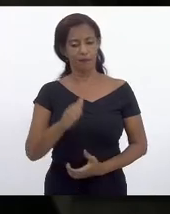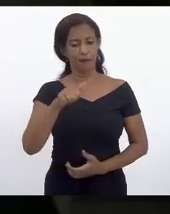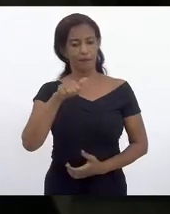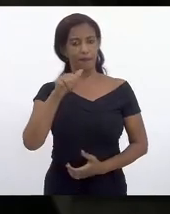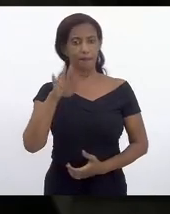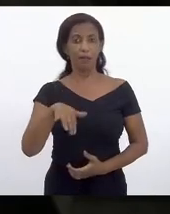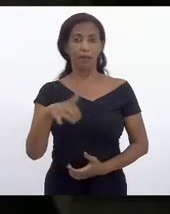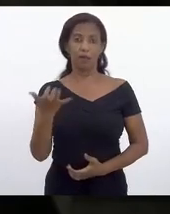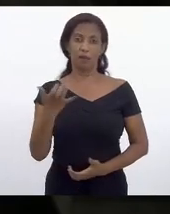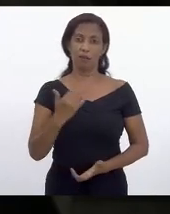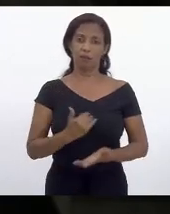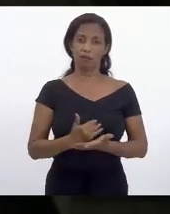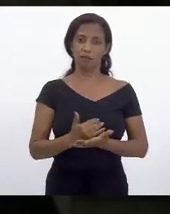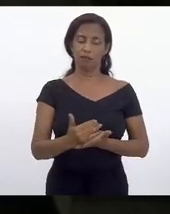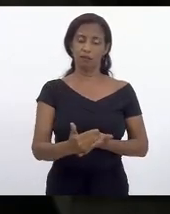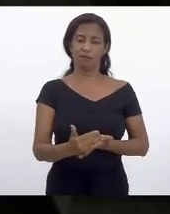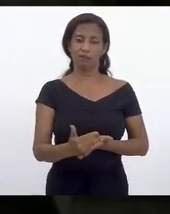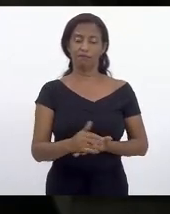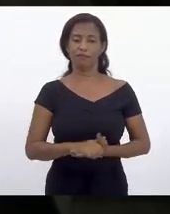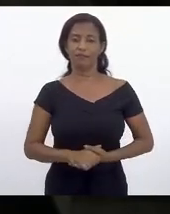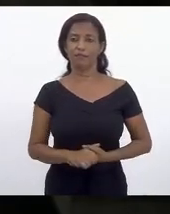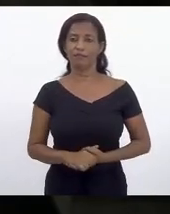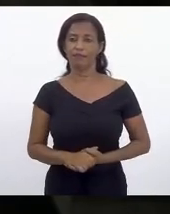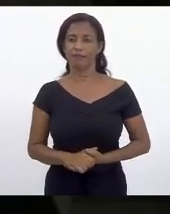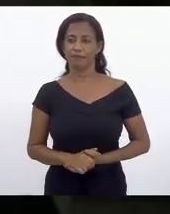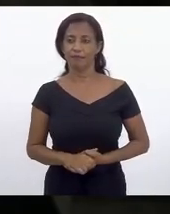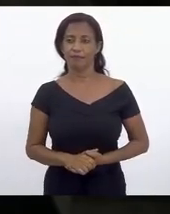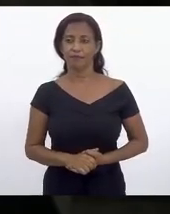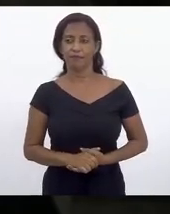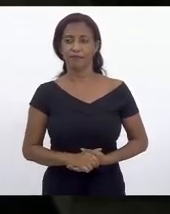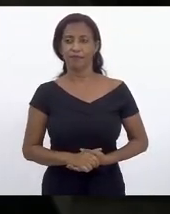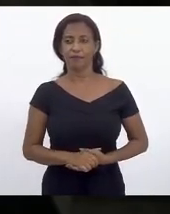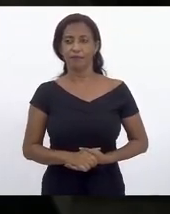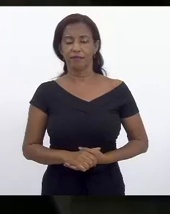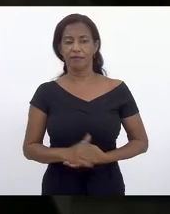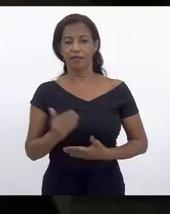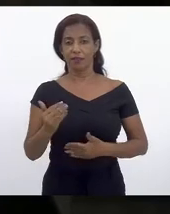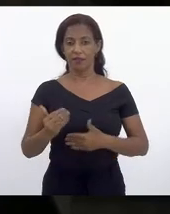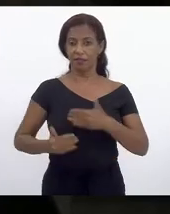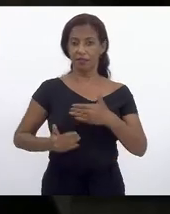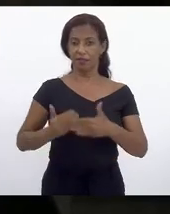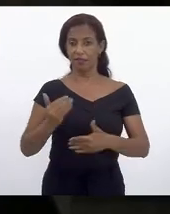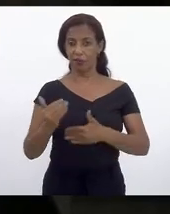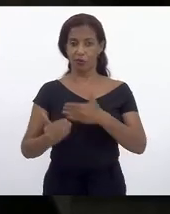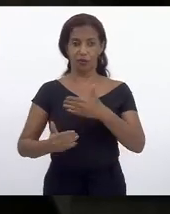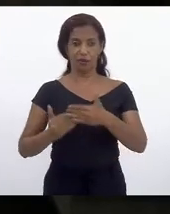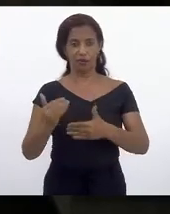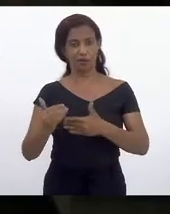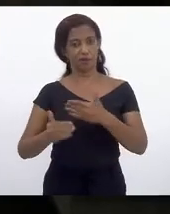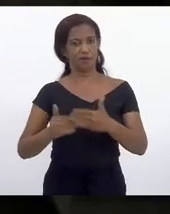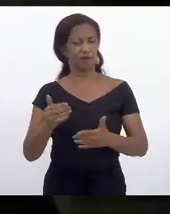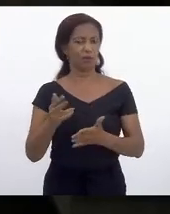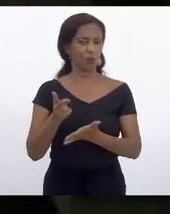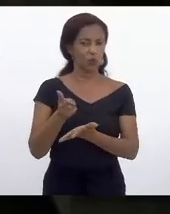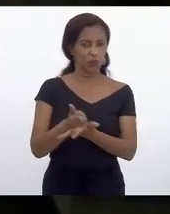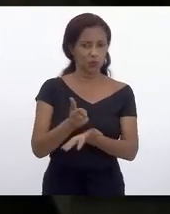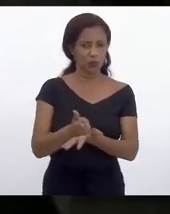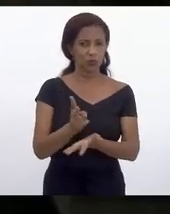iniciar fazendo... dando uma sequência, né, fazendo uma